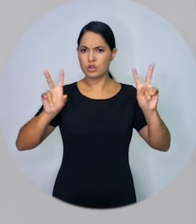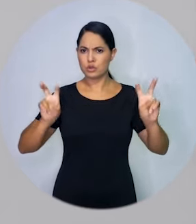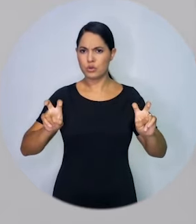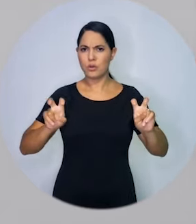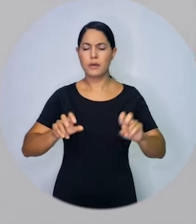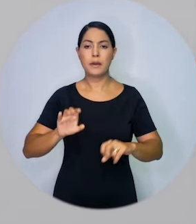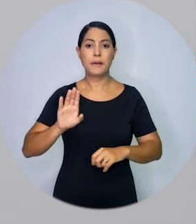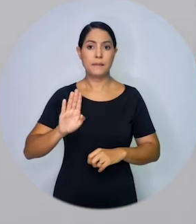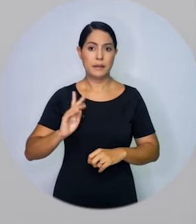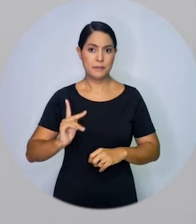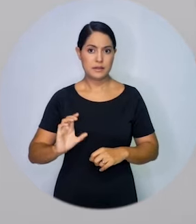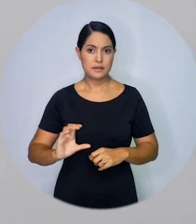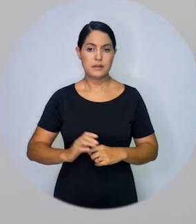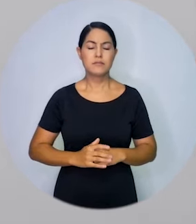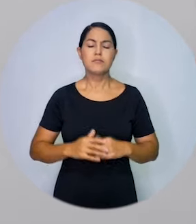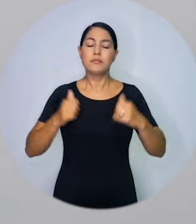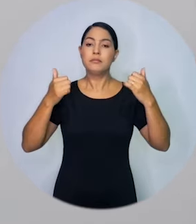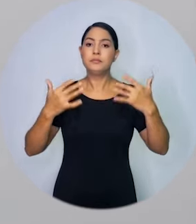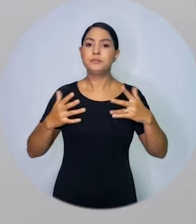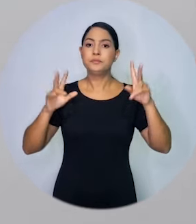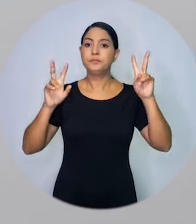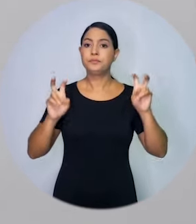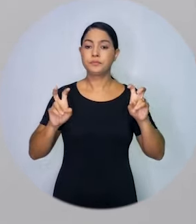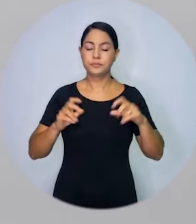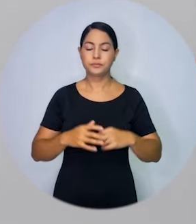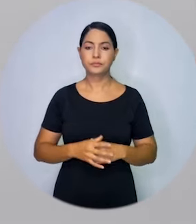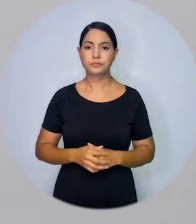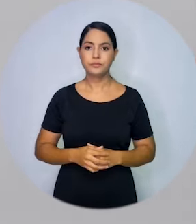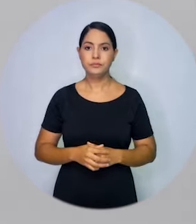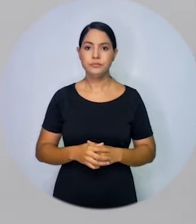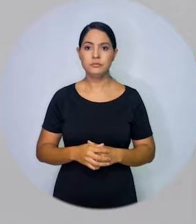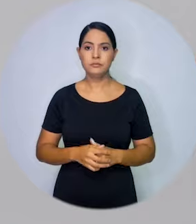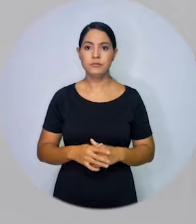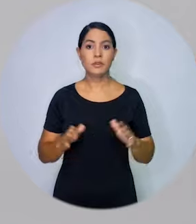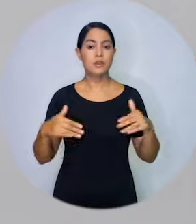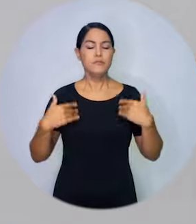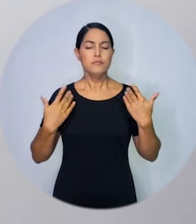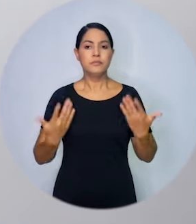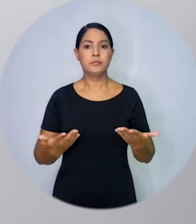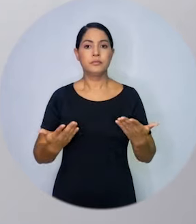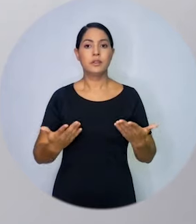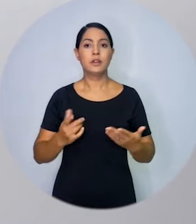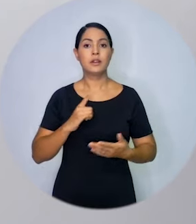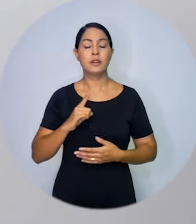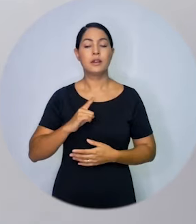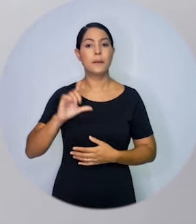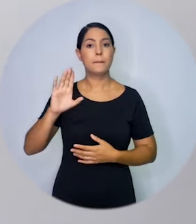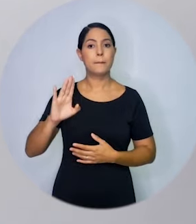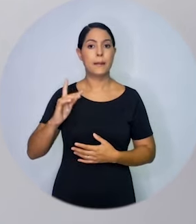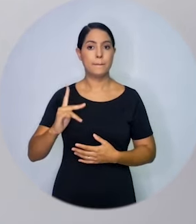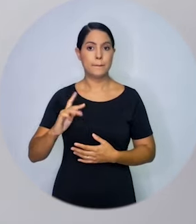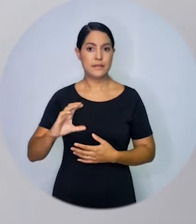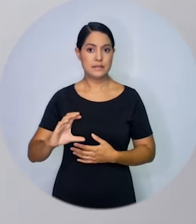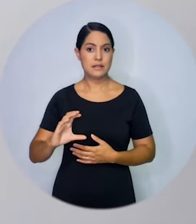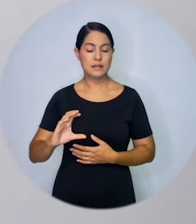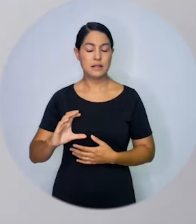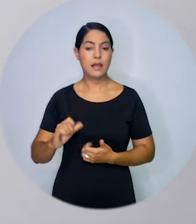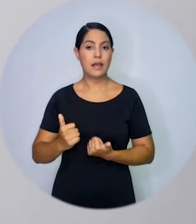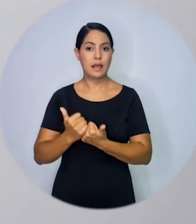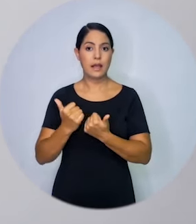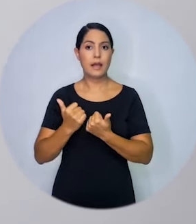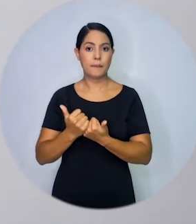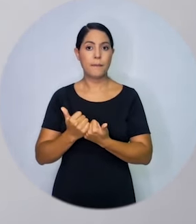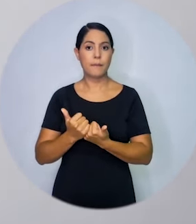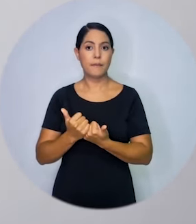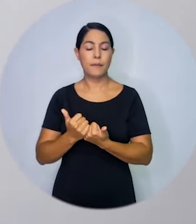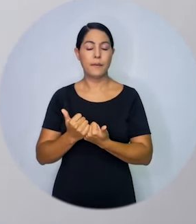funciona, doutora Sheila? Fala um pouquinho para a gente sobre essa questão do direito material do BPC. O BPC. Então, o BPC é um benefício assistencial,